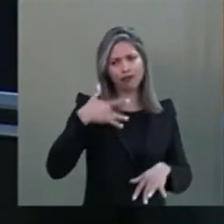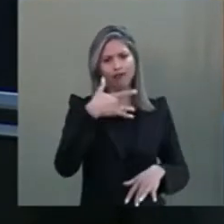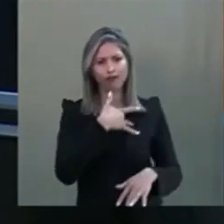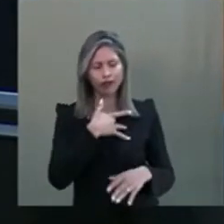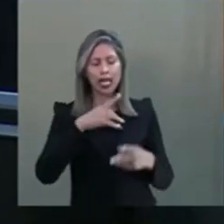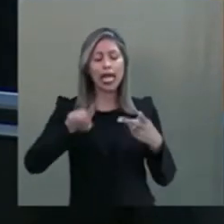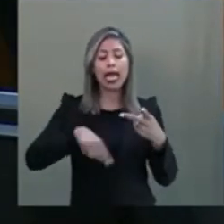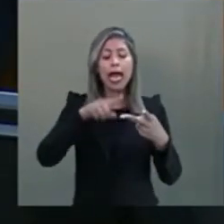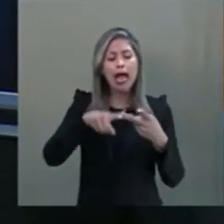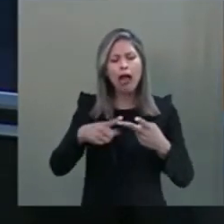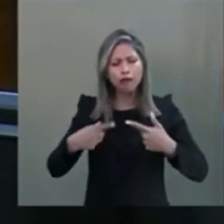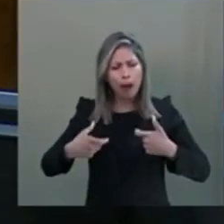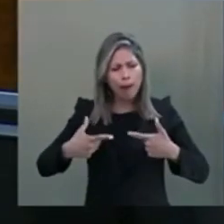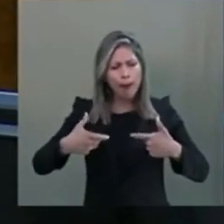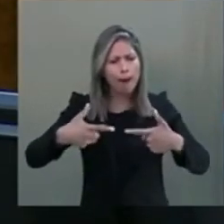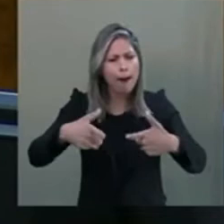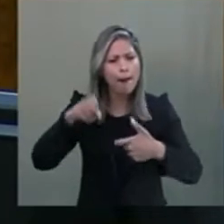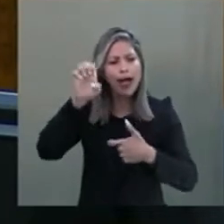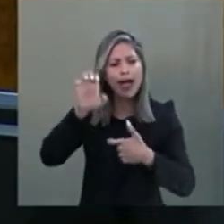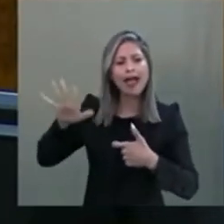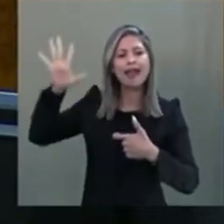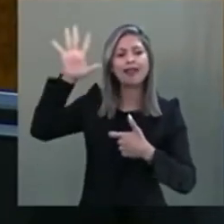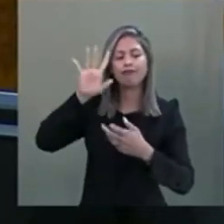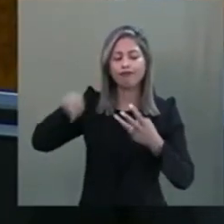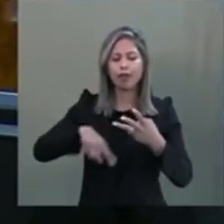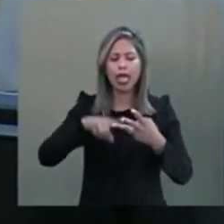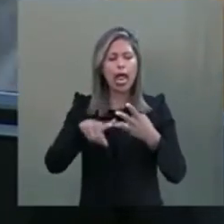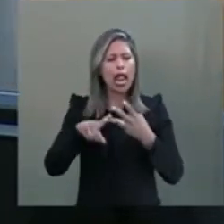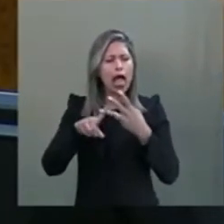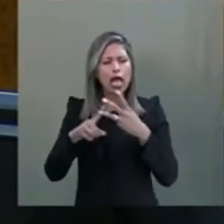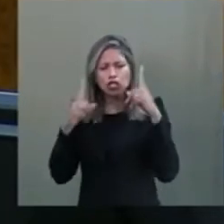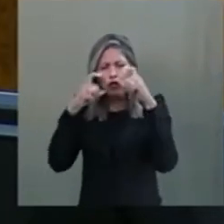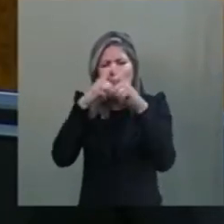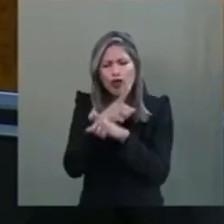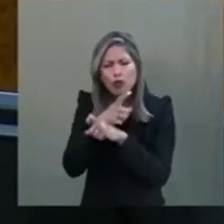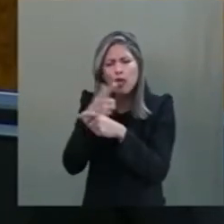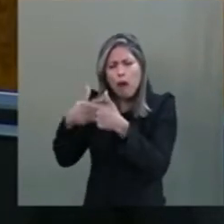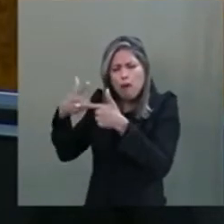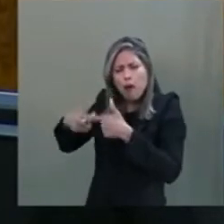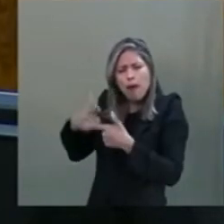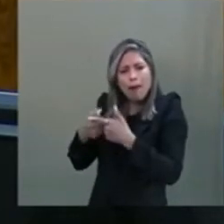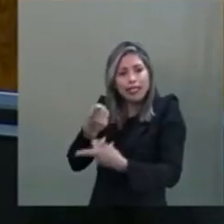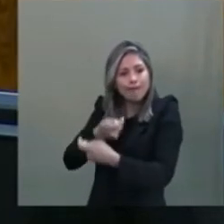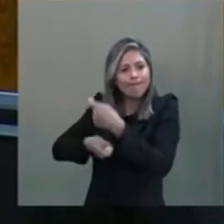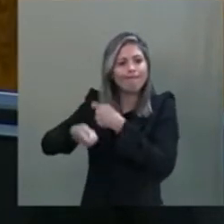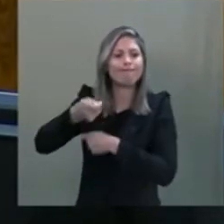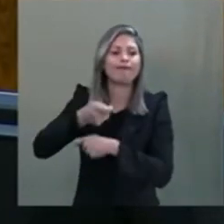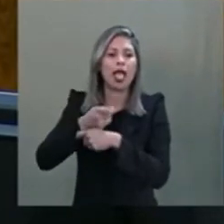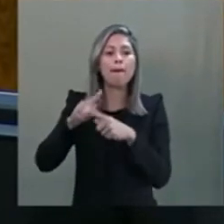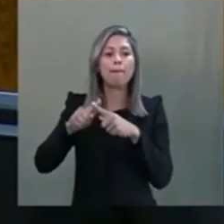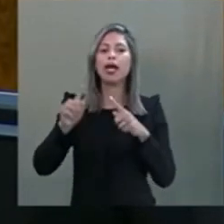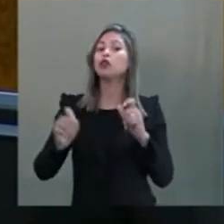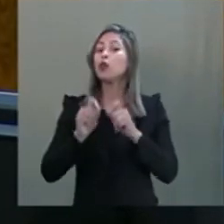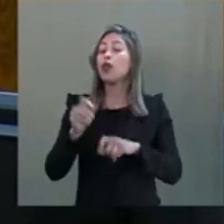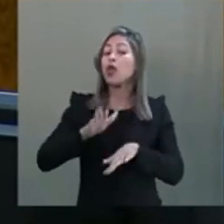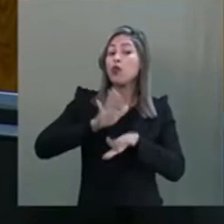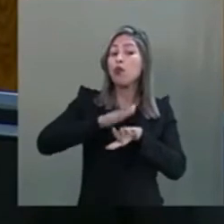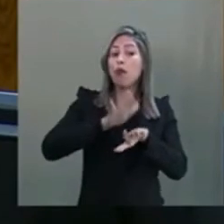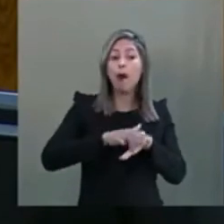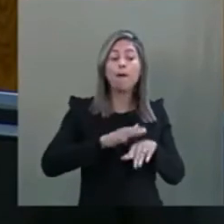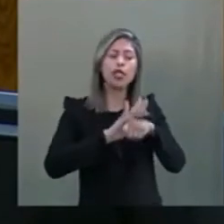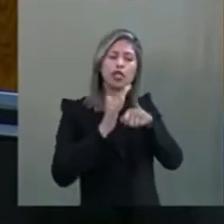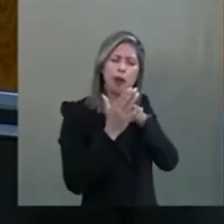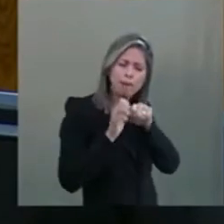Europa, a crise econômica que se seguiu. Mas, em meio à tragédia da pandemia, demonstramos,